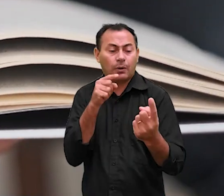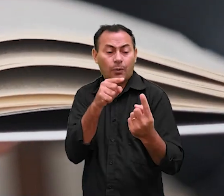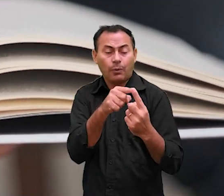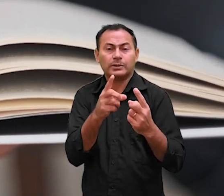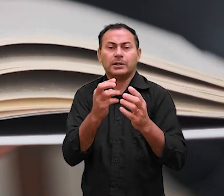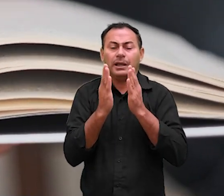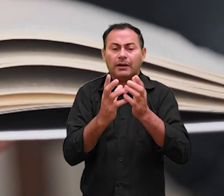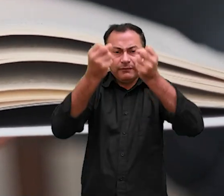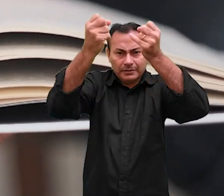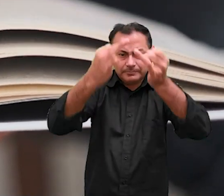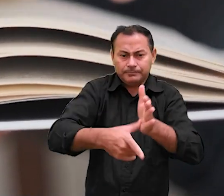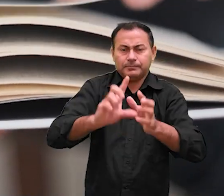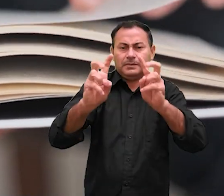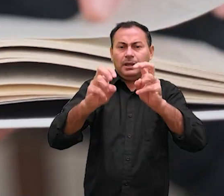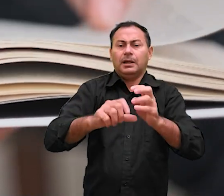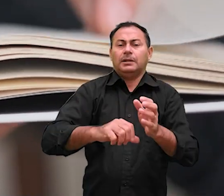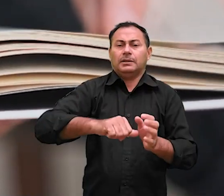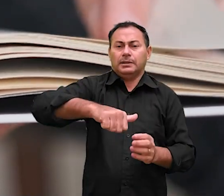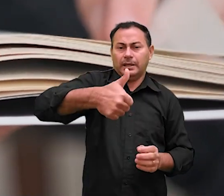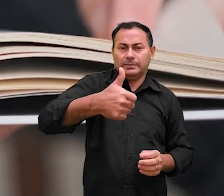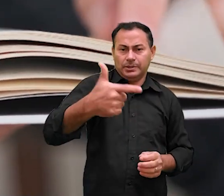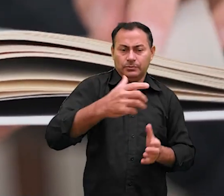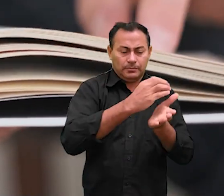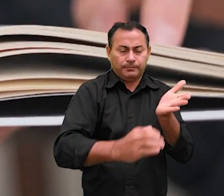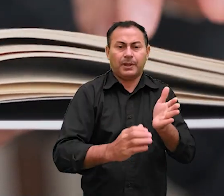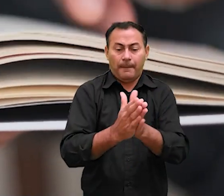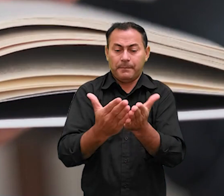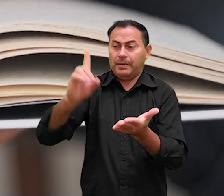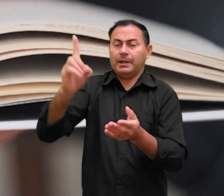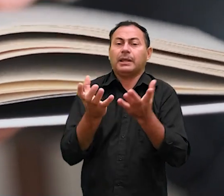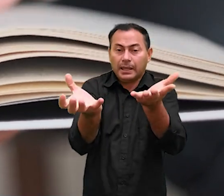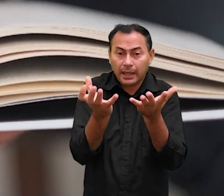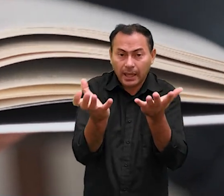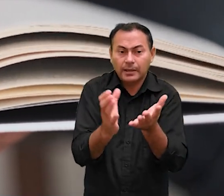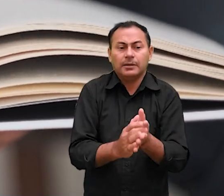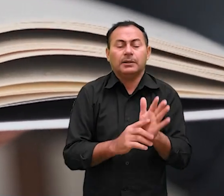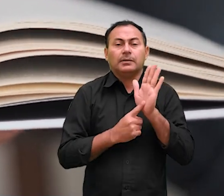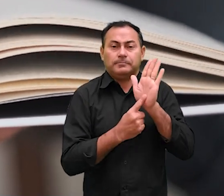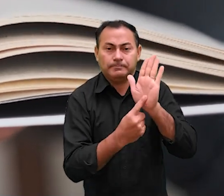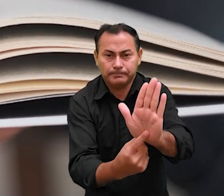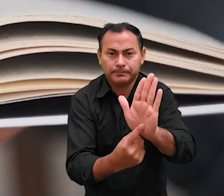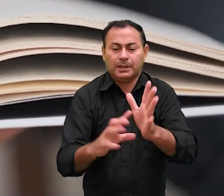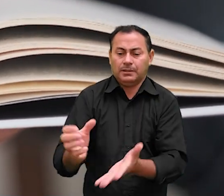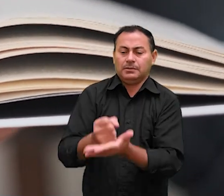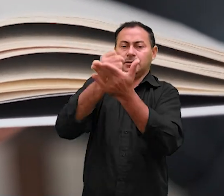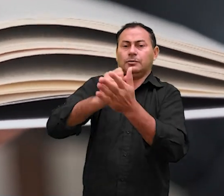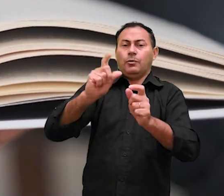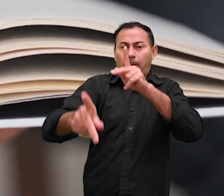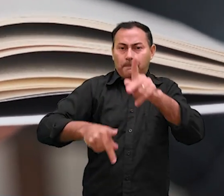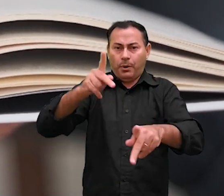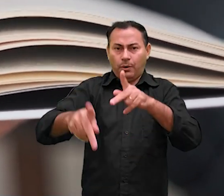aborda o assunto antes de chegar ao seu 12º capítulo. A Bíblia está interessada na apresentação da salvação